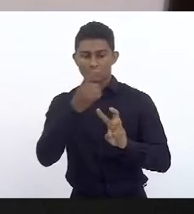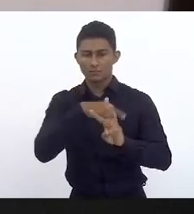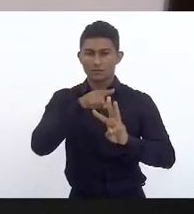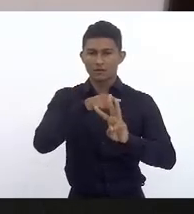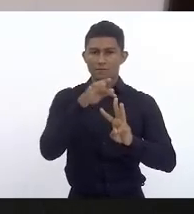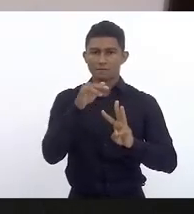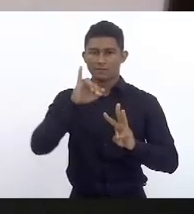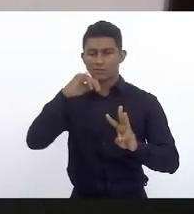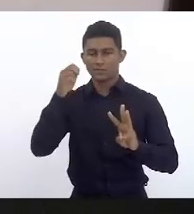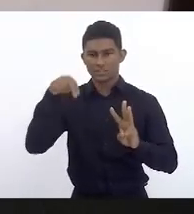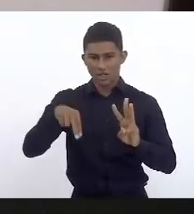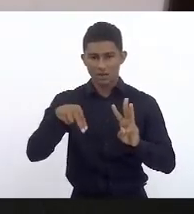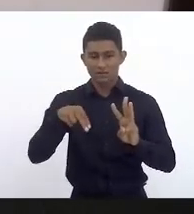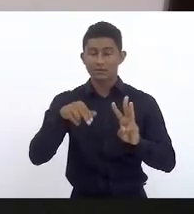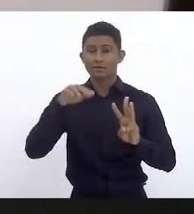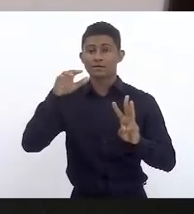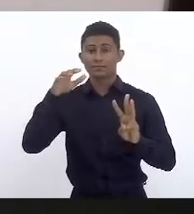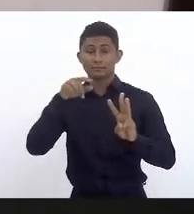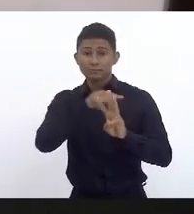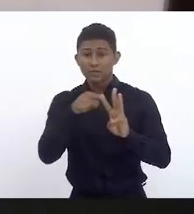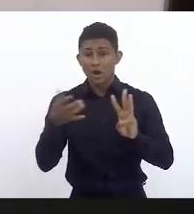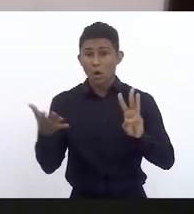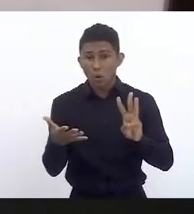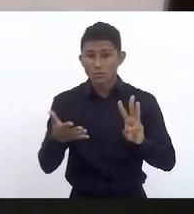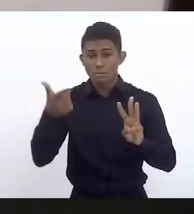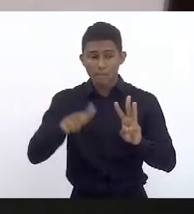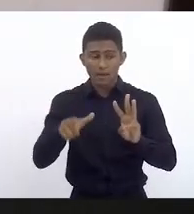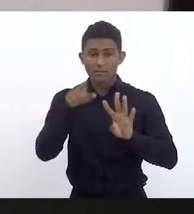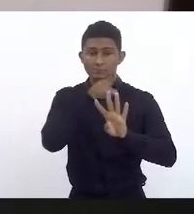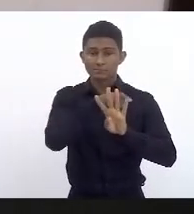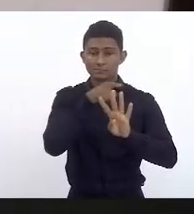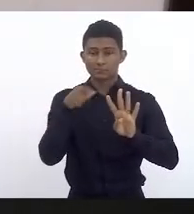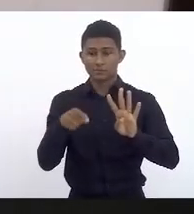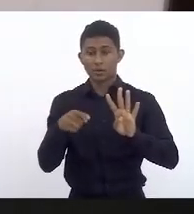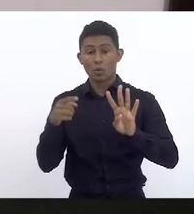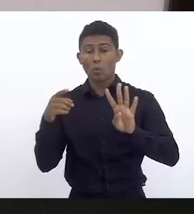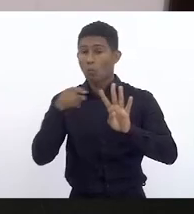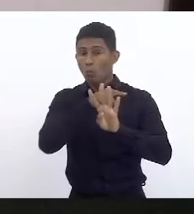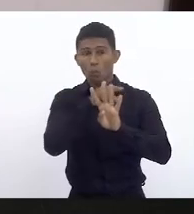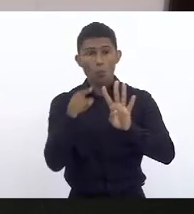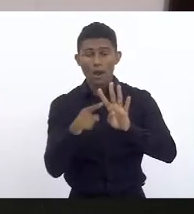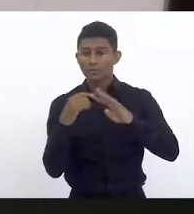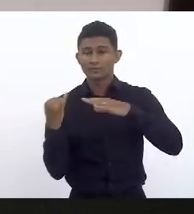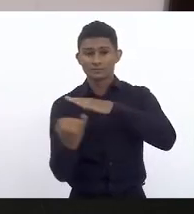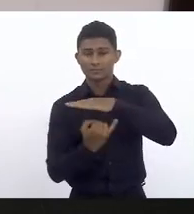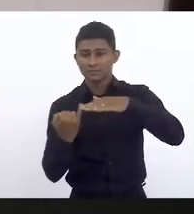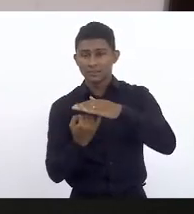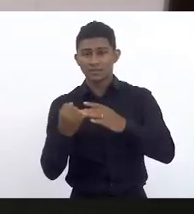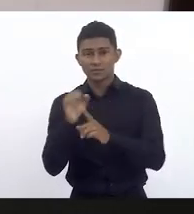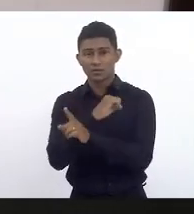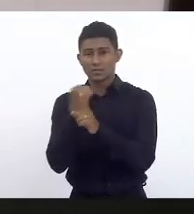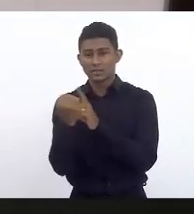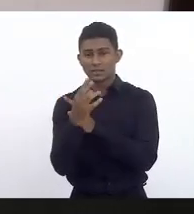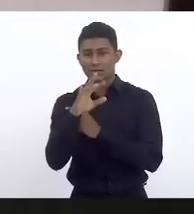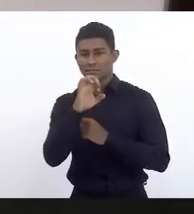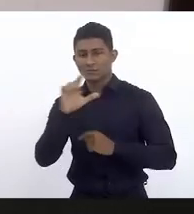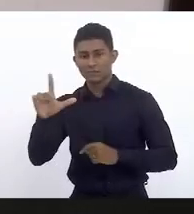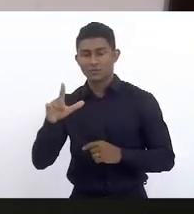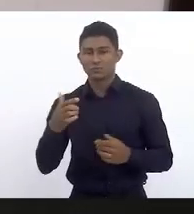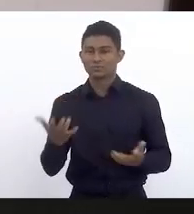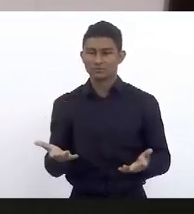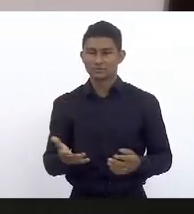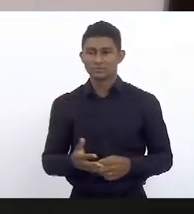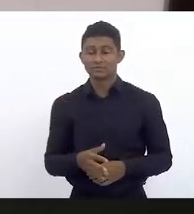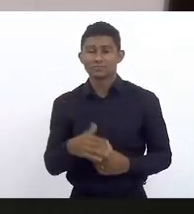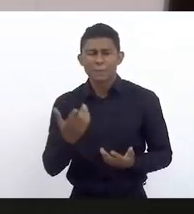três, e mais a CEAERJ, com a Isabel Tortes aqui, tem quatro entidades da sociedade civil. E você tem